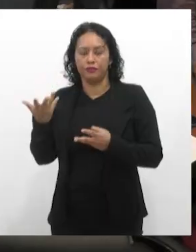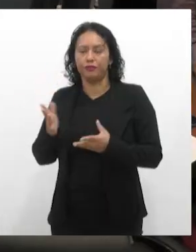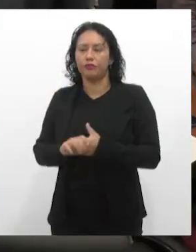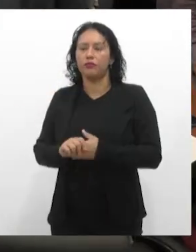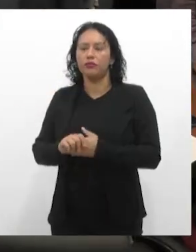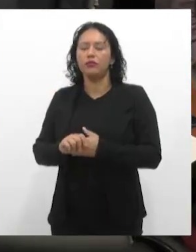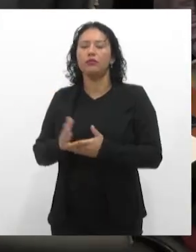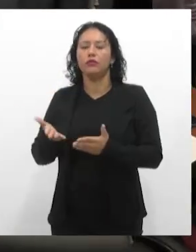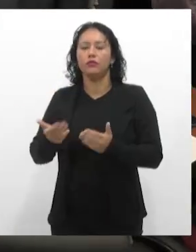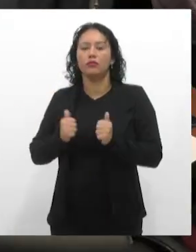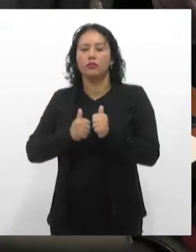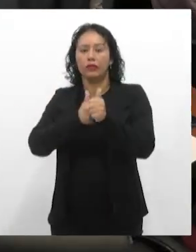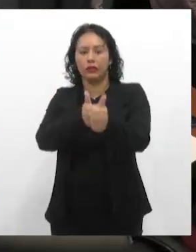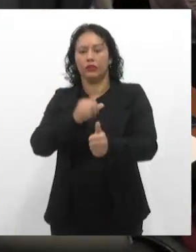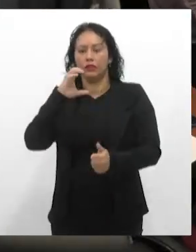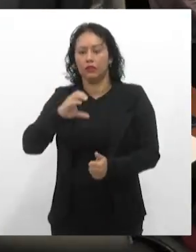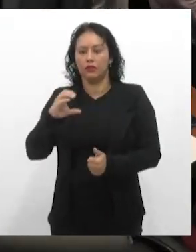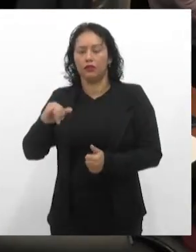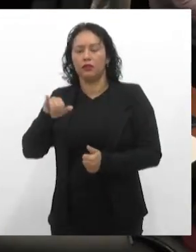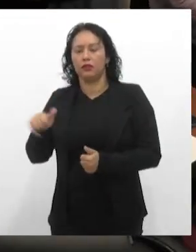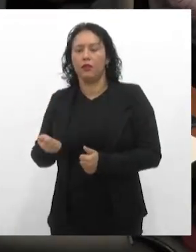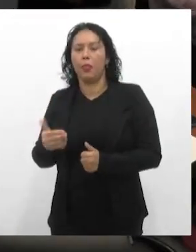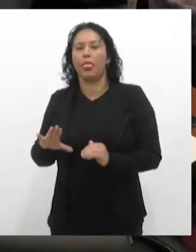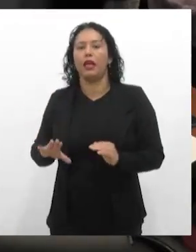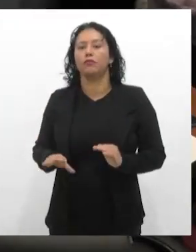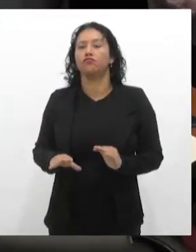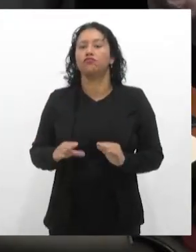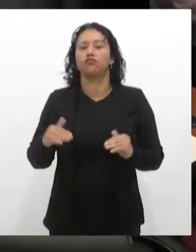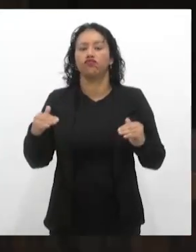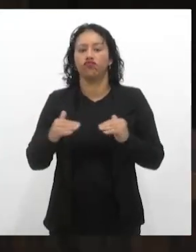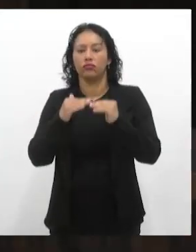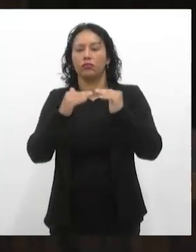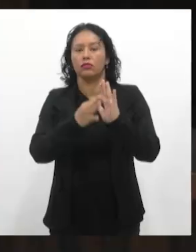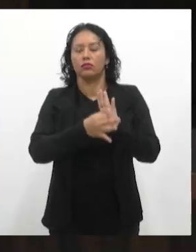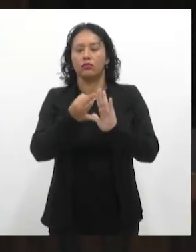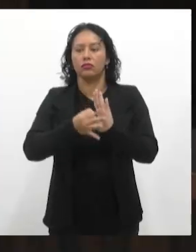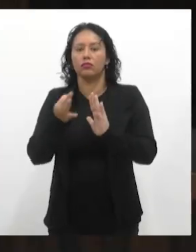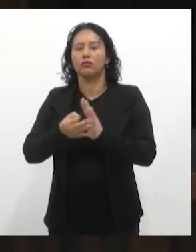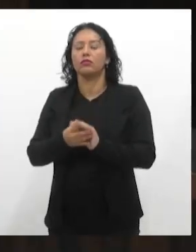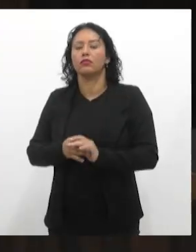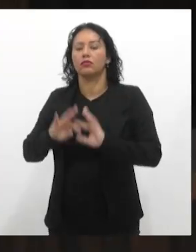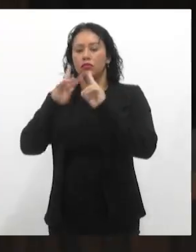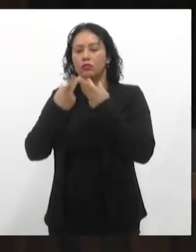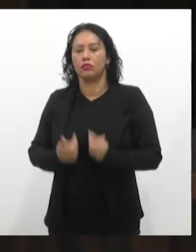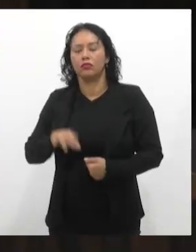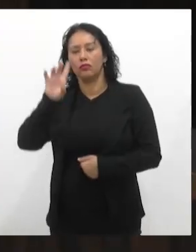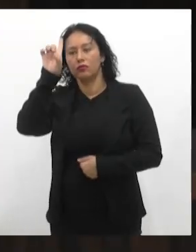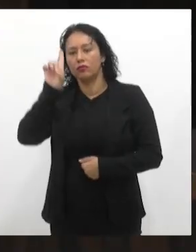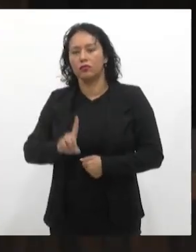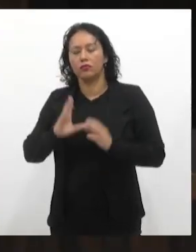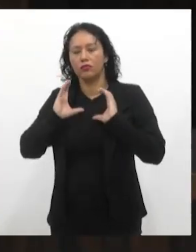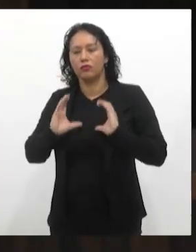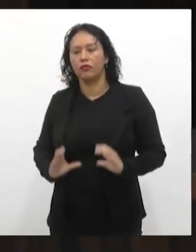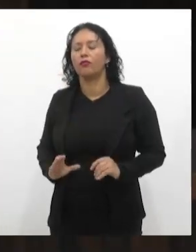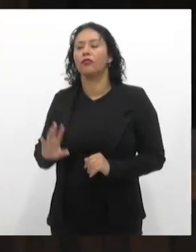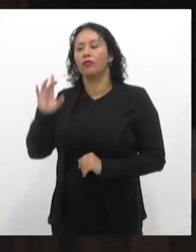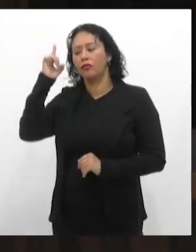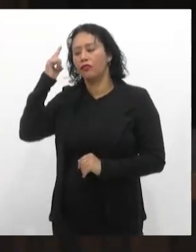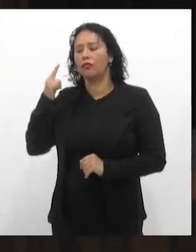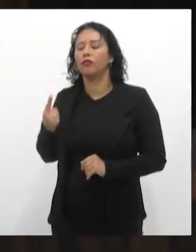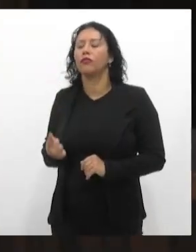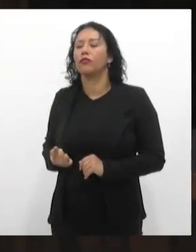Acompanhe a CCJ. Para emitir parecer pela Comissão de Defesa dos Direitos Humanos e Cidadania, deputada Dani Monteiro.